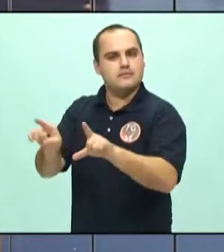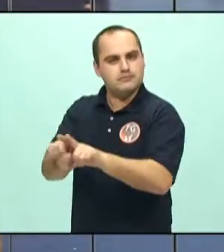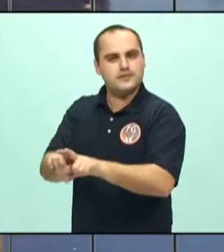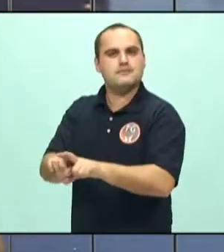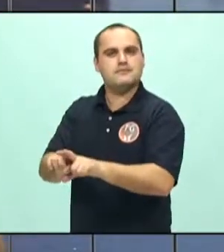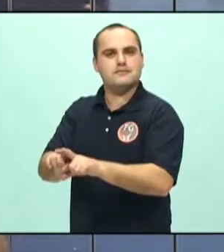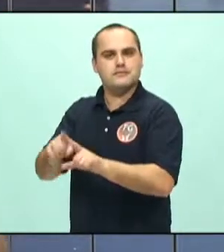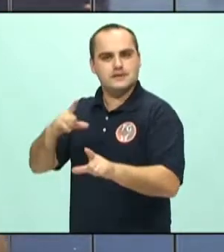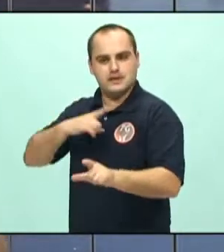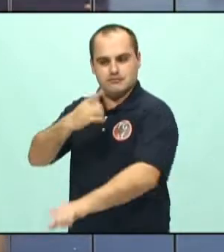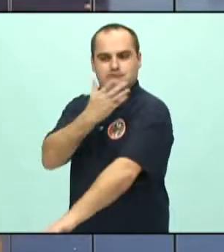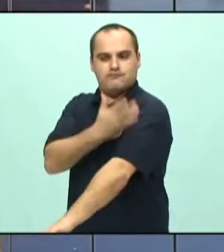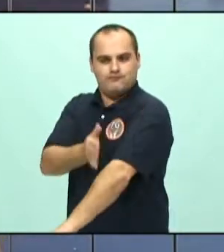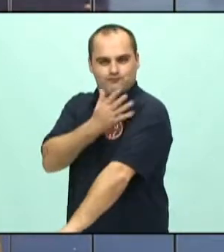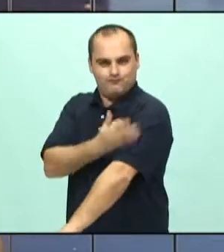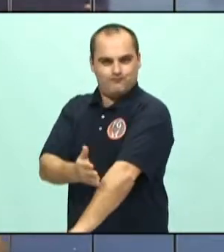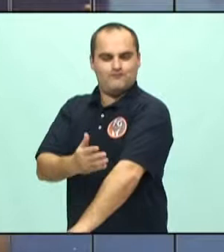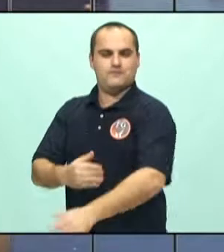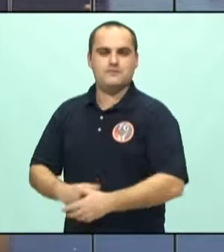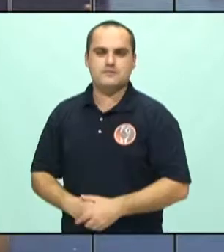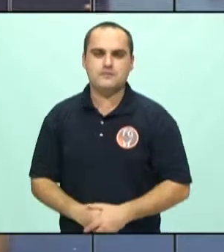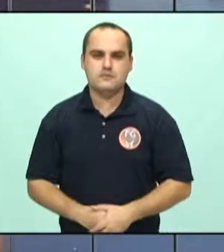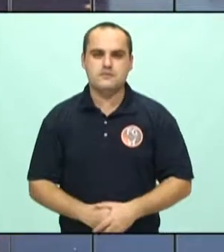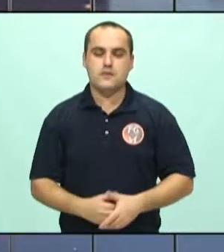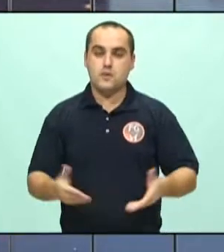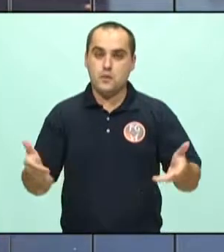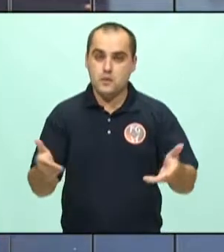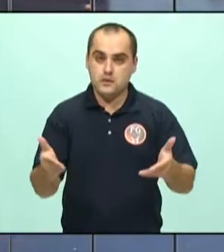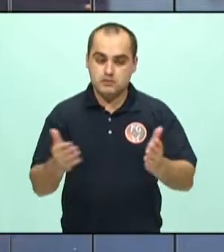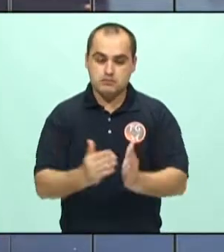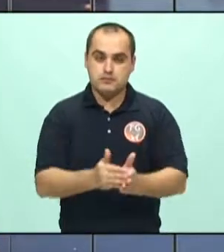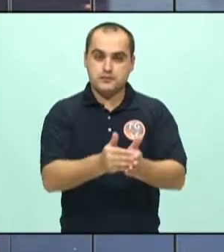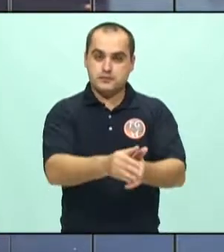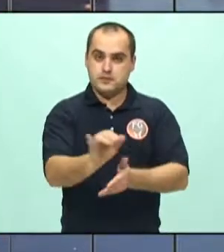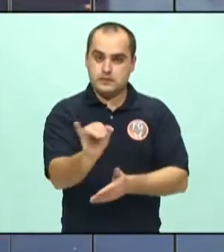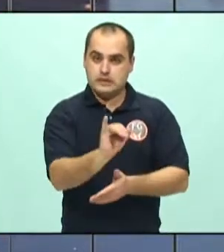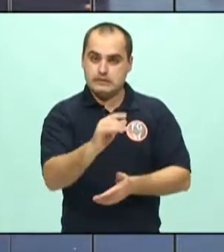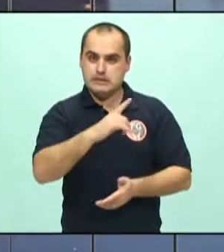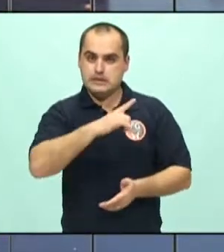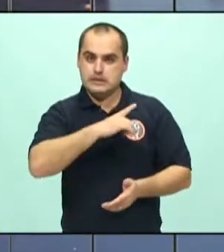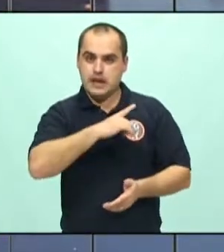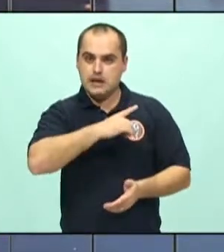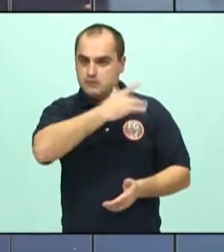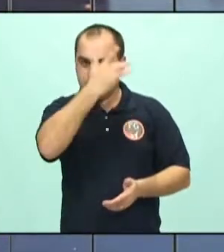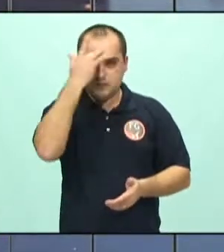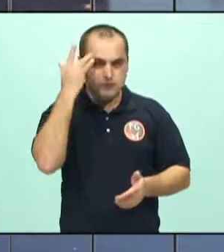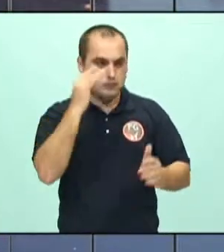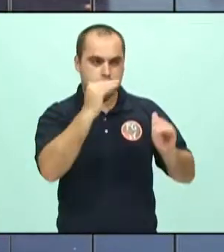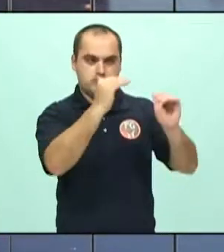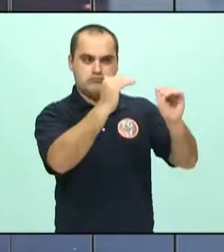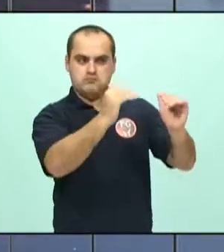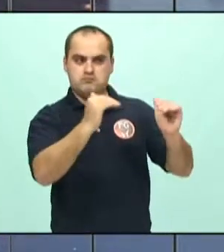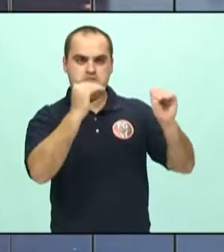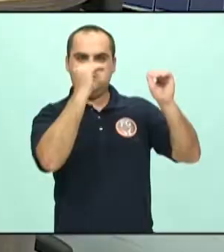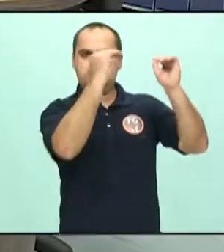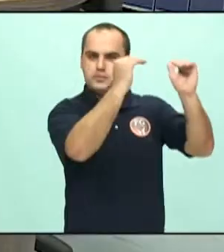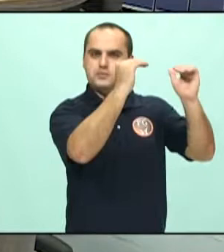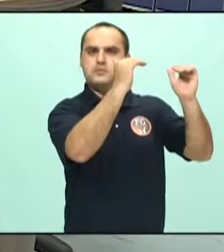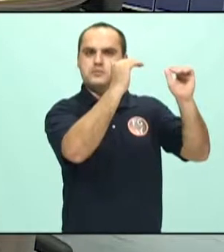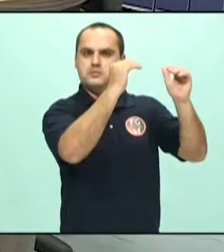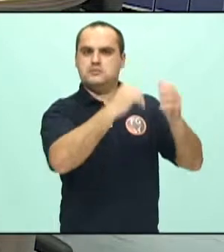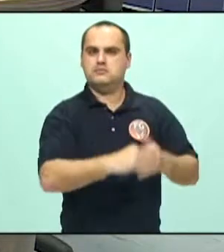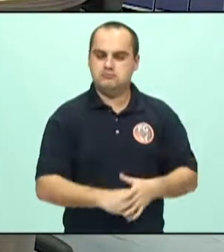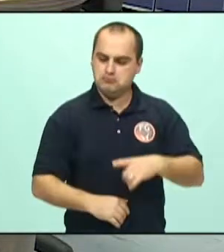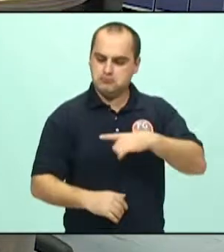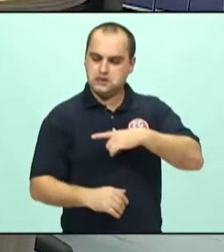se passou o trabalhador hoje, o nosso Porto de Itajaí tem um nível superior muito alto, os trabalhadores têm uma instrução muito